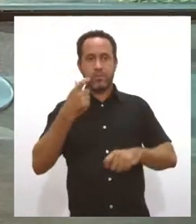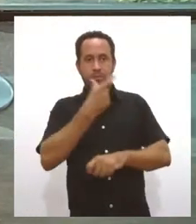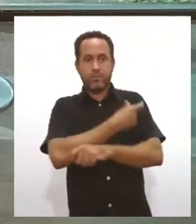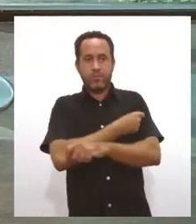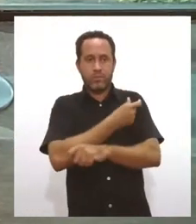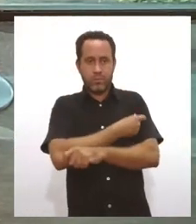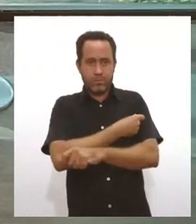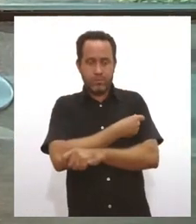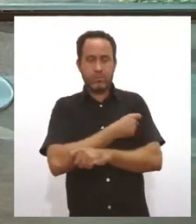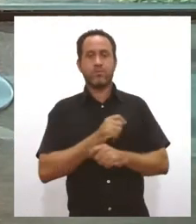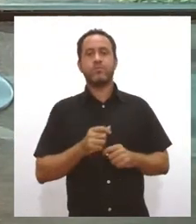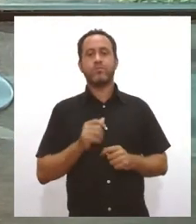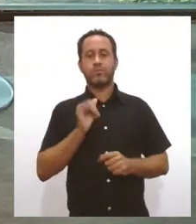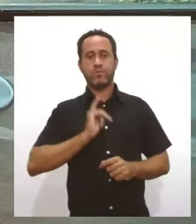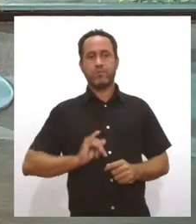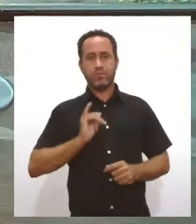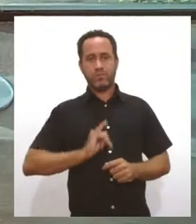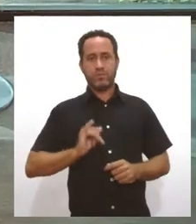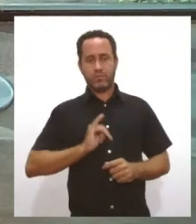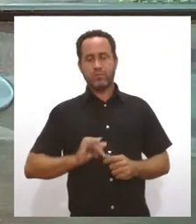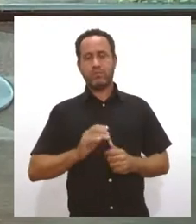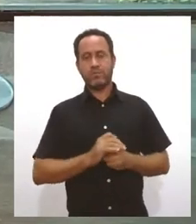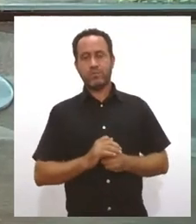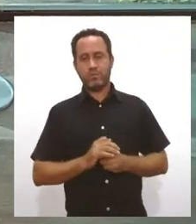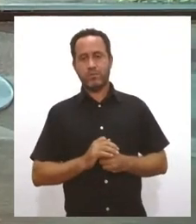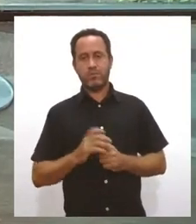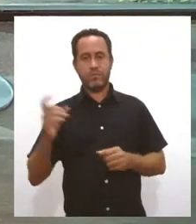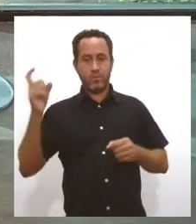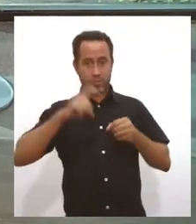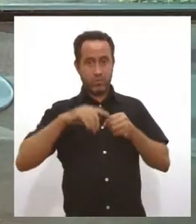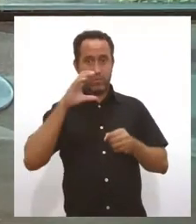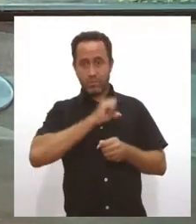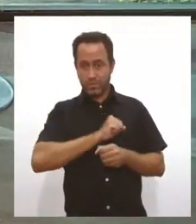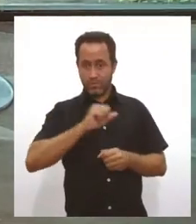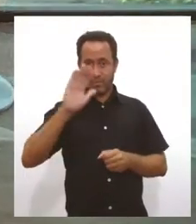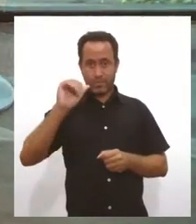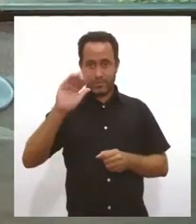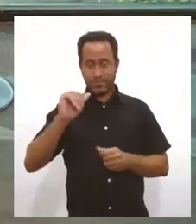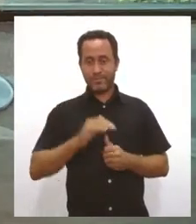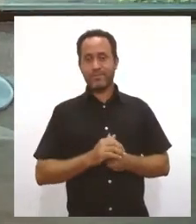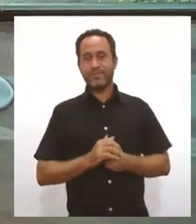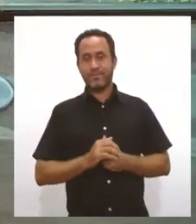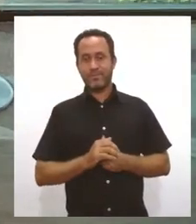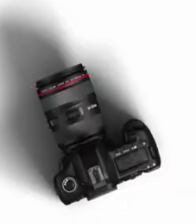aí a vacina. para o intervalo agora, Perfeito. Vamos ao intervalo e a gente volta daqui a pouquinho com mais Além da Pauta. Até já.